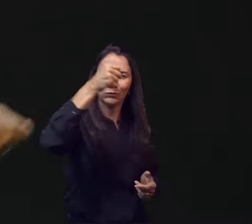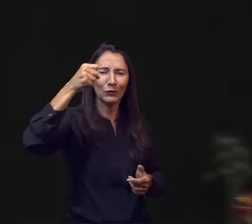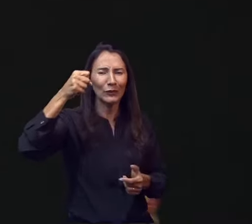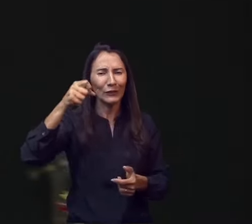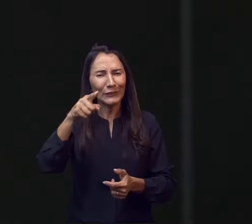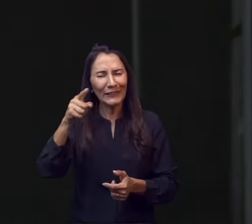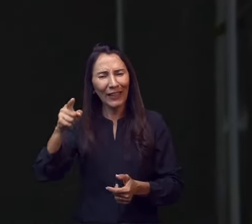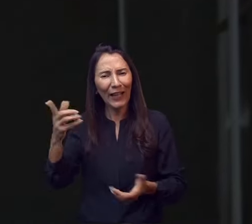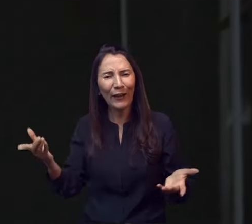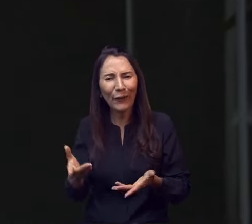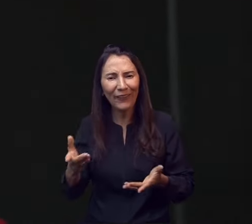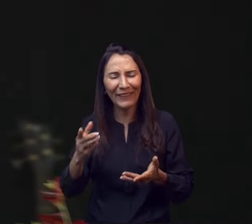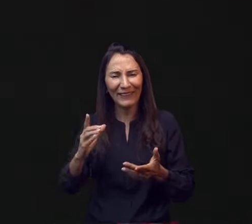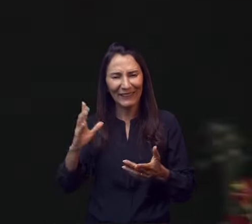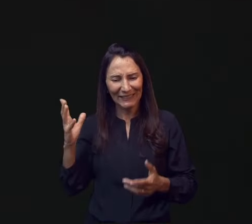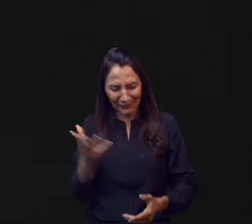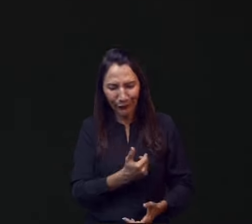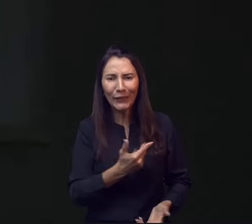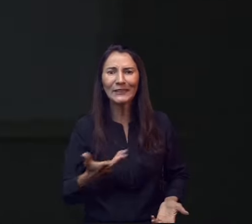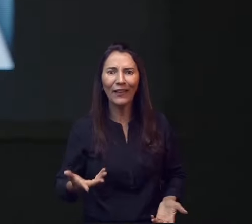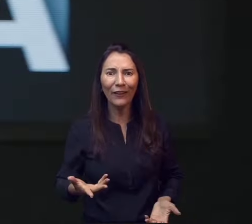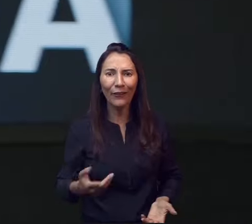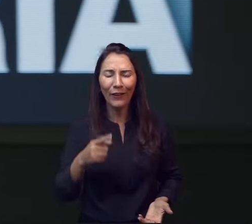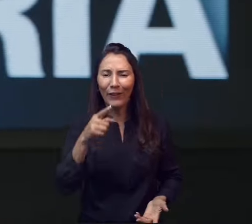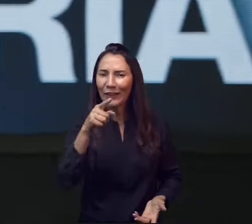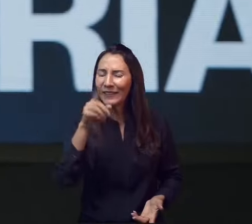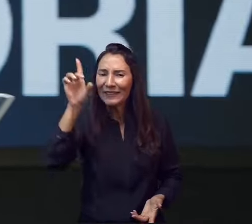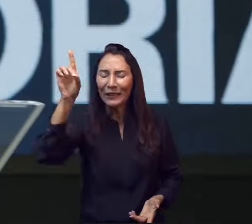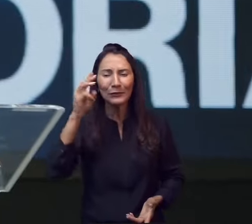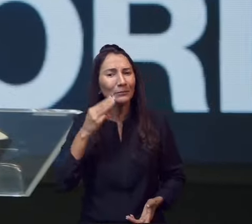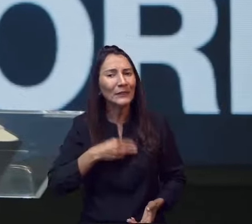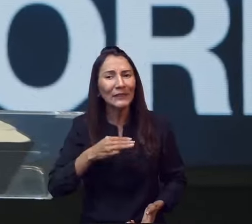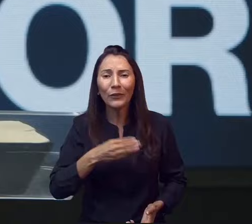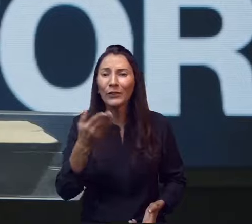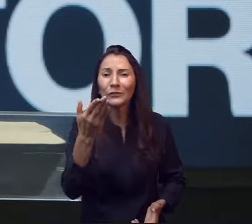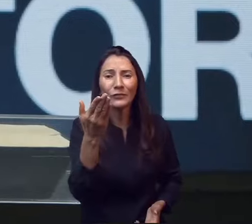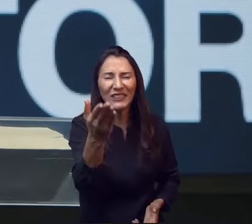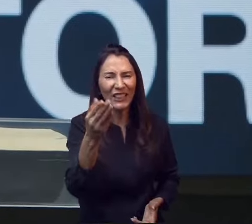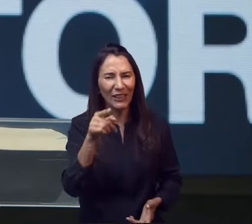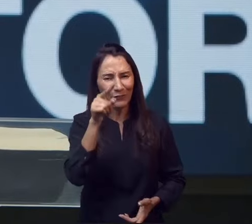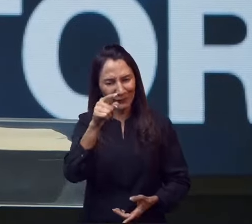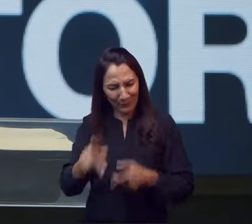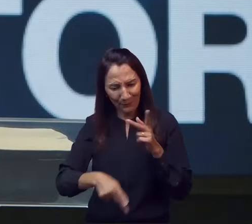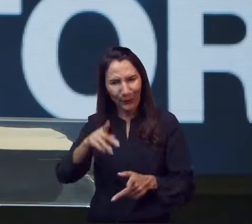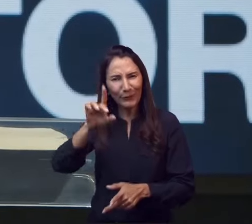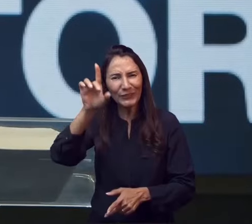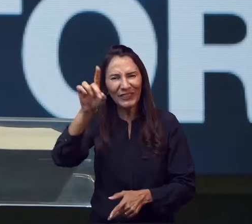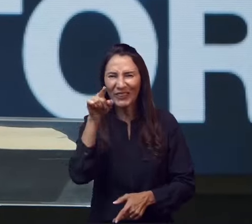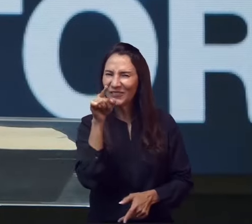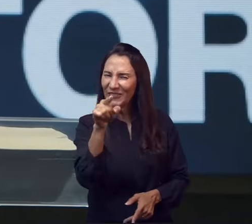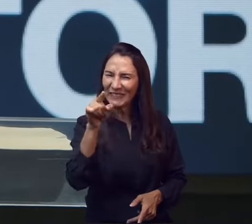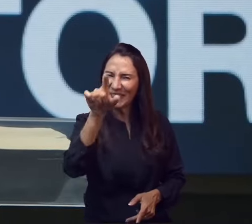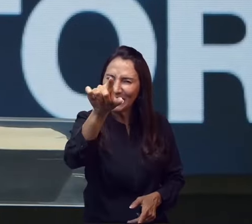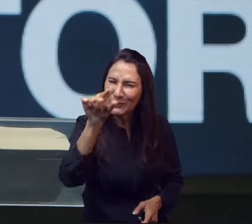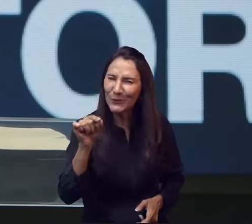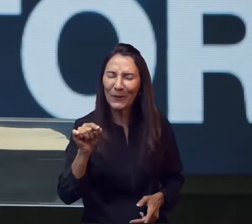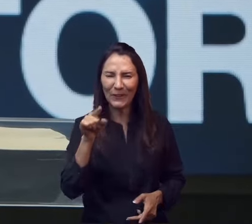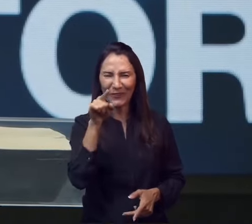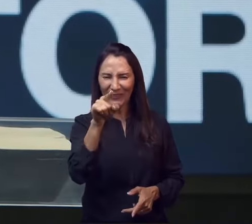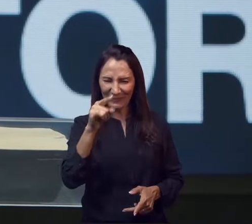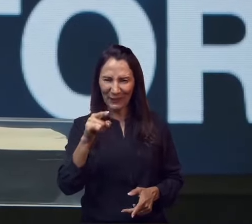não tinhas alcançado Misericórdia agora alcançasse Misericórdia você é povo de Deus Nação Santa